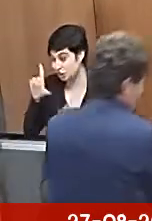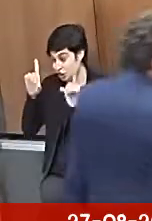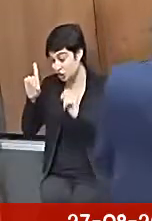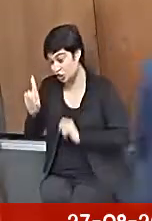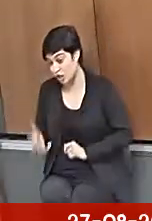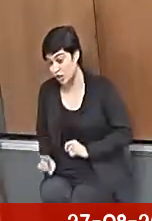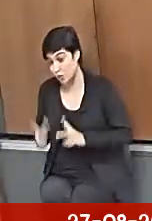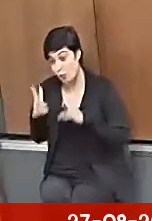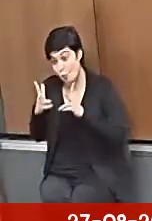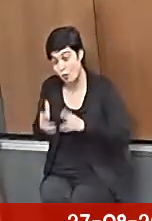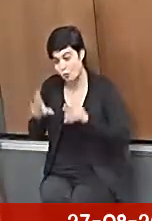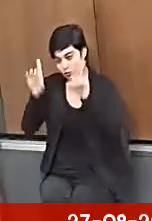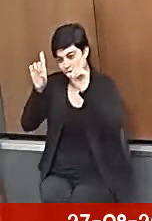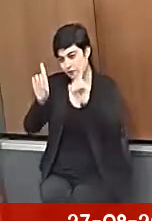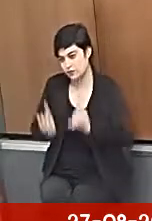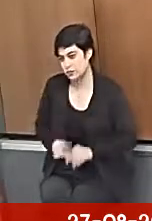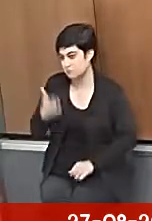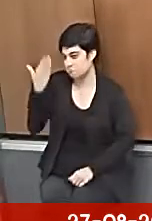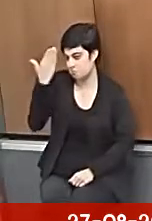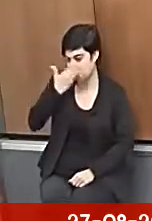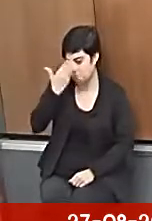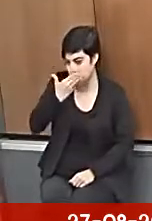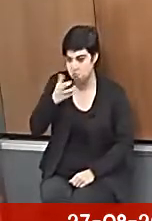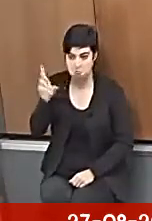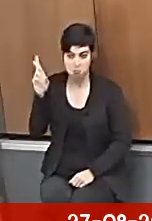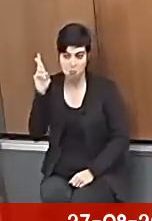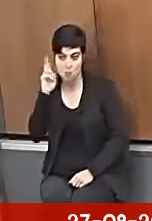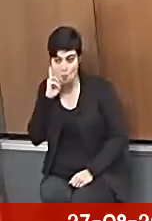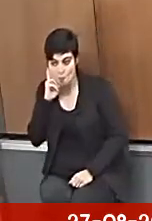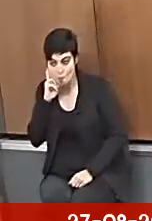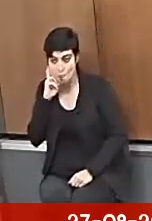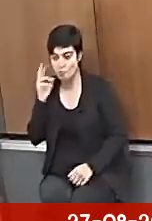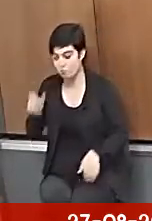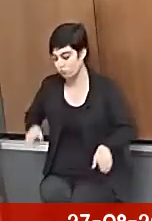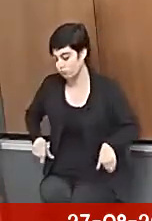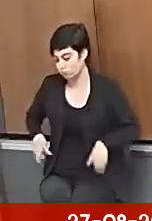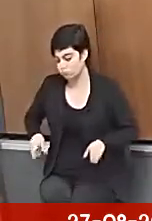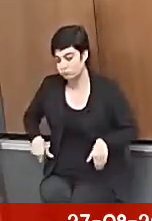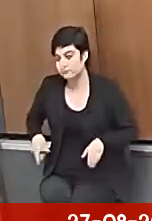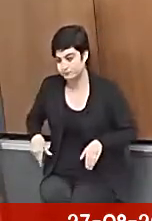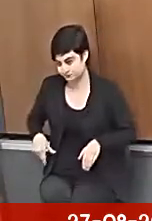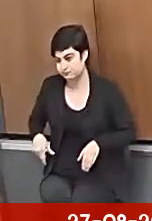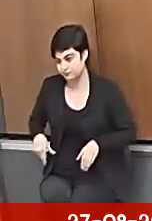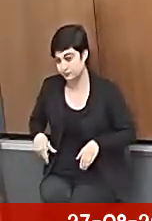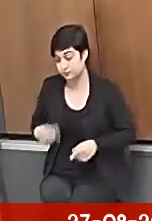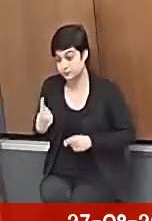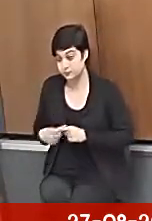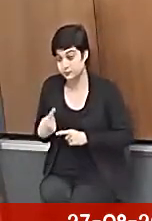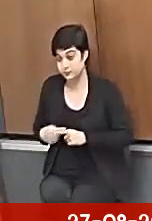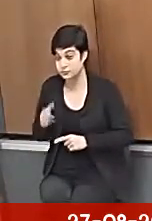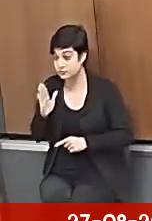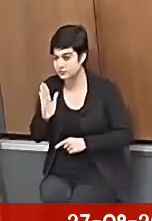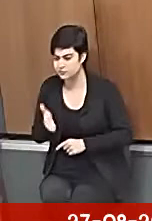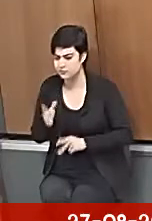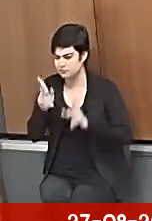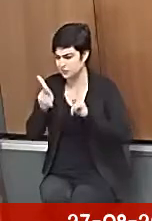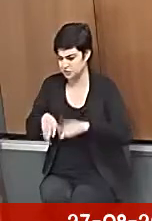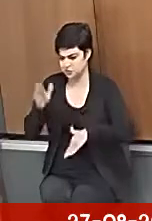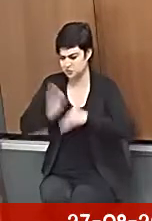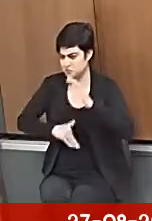de um deficiente visual auditivo um cadeirante porque eu já escutei a de perito